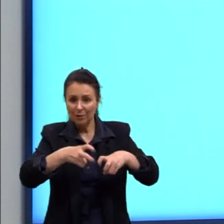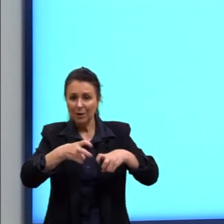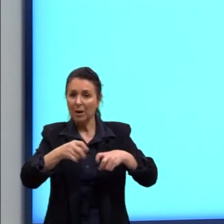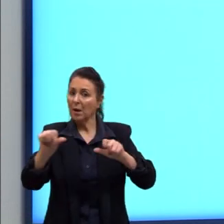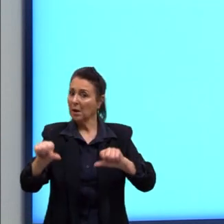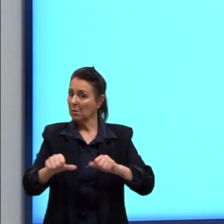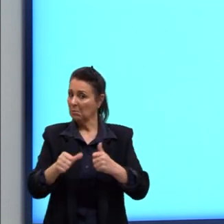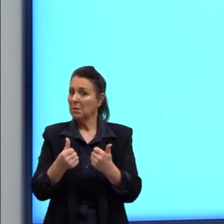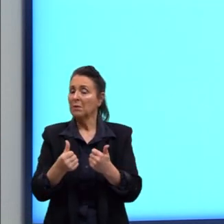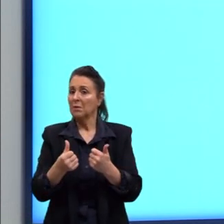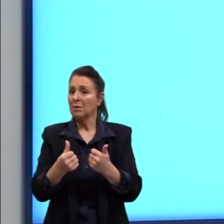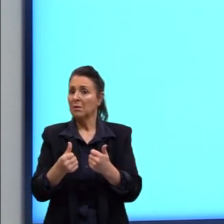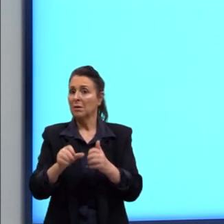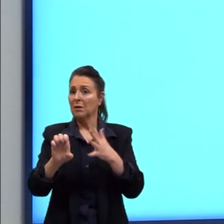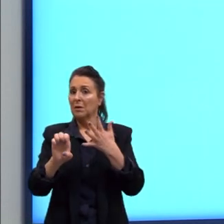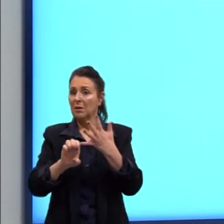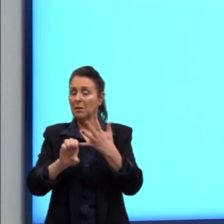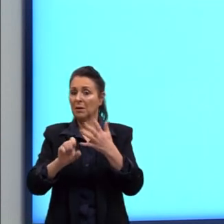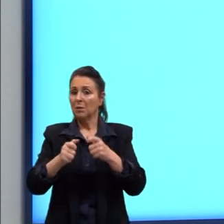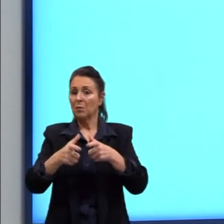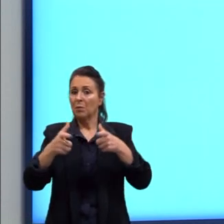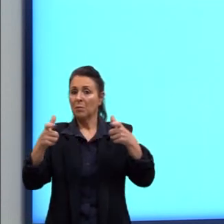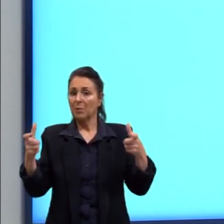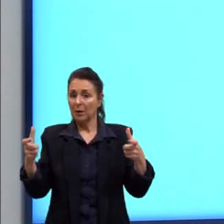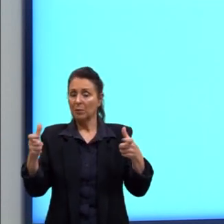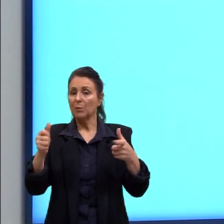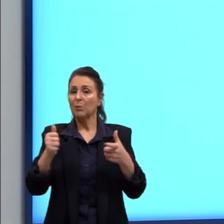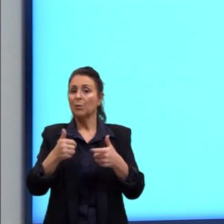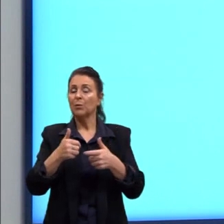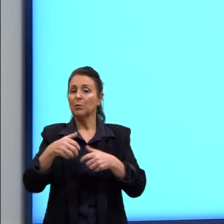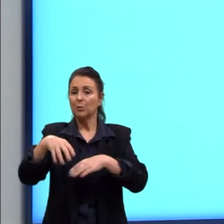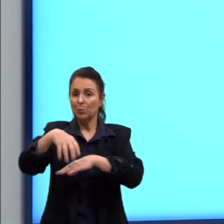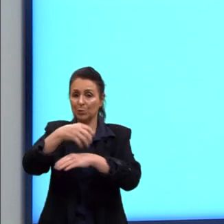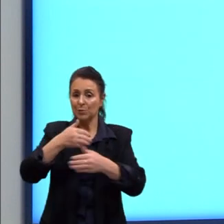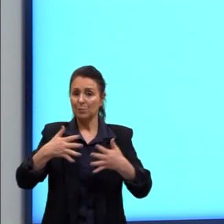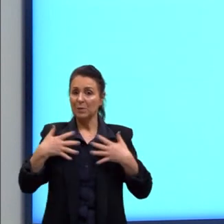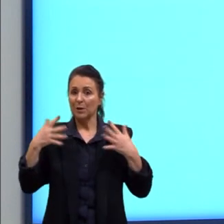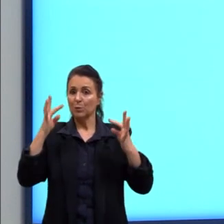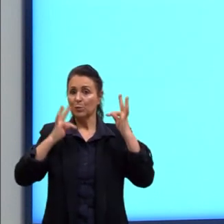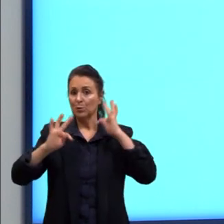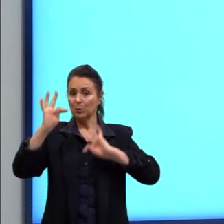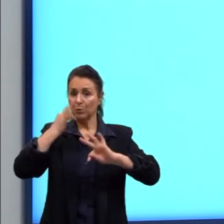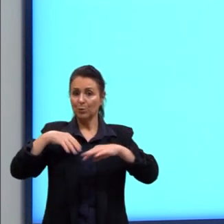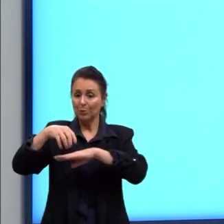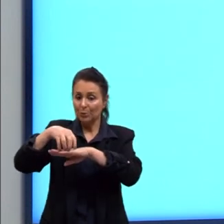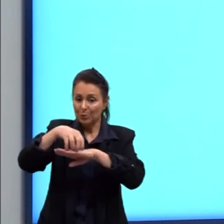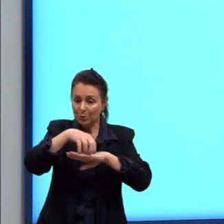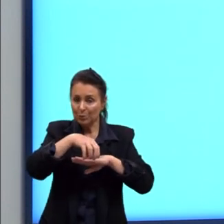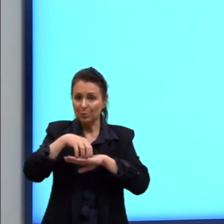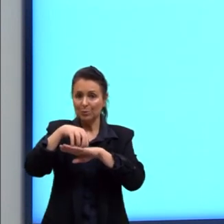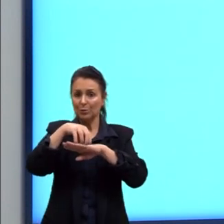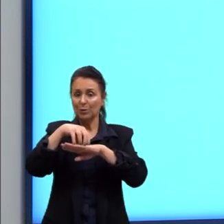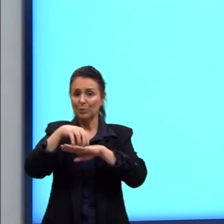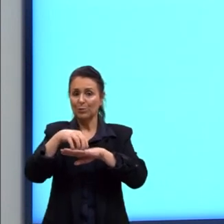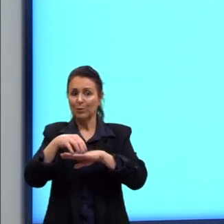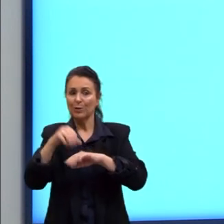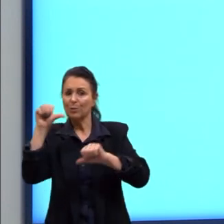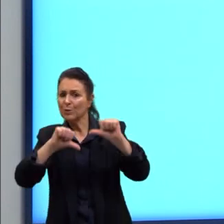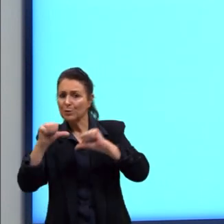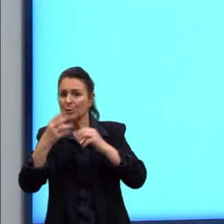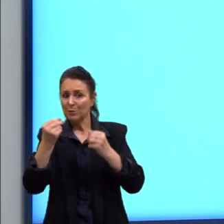dessas dessas aqui em e aumento da atividade turística né o turismo não quer não é tão predatório né a pessoa